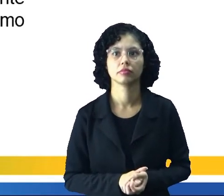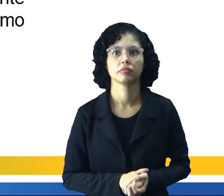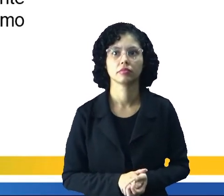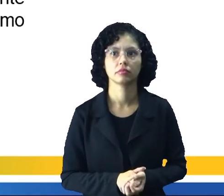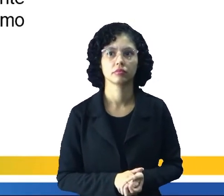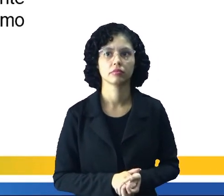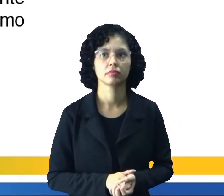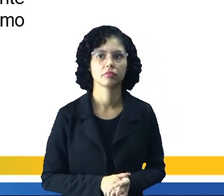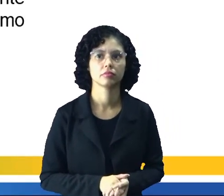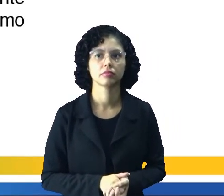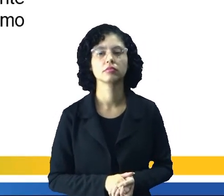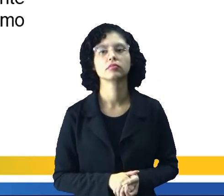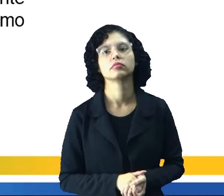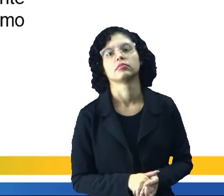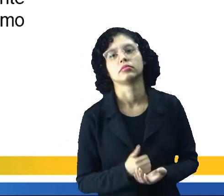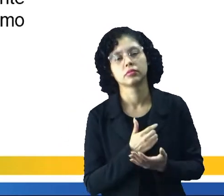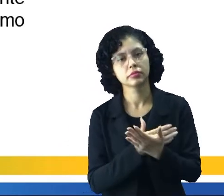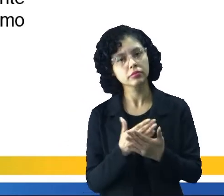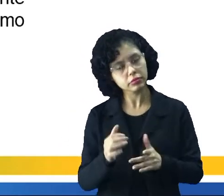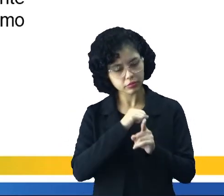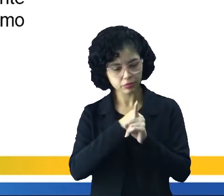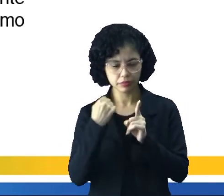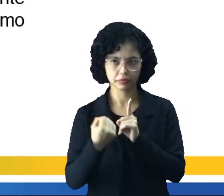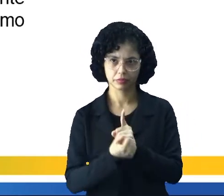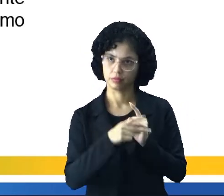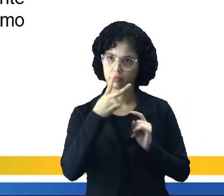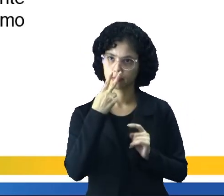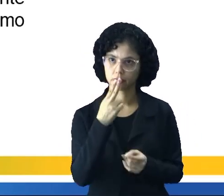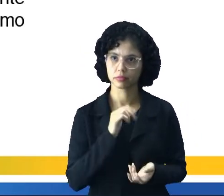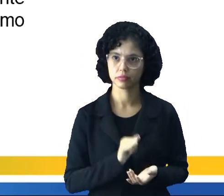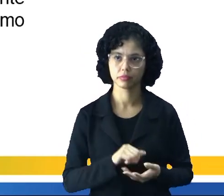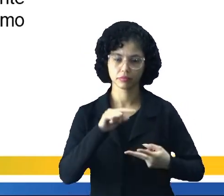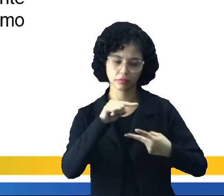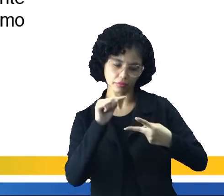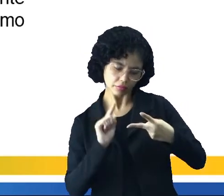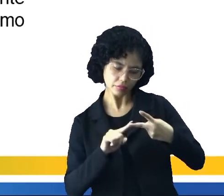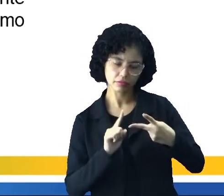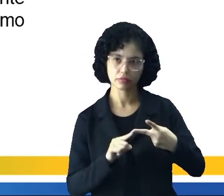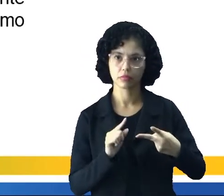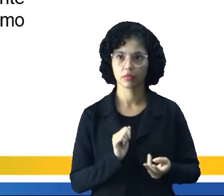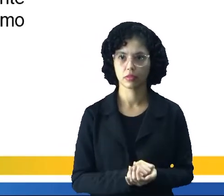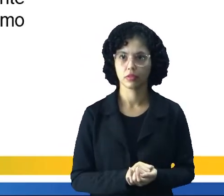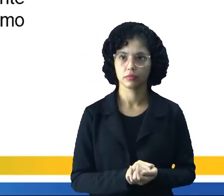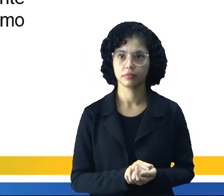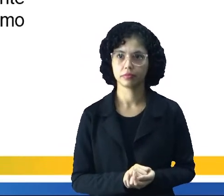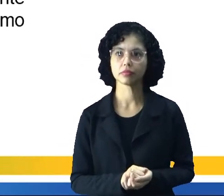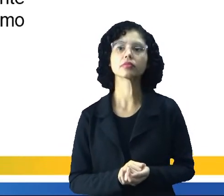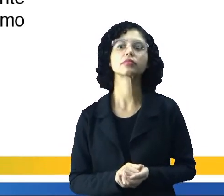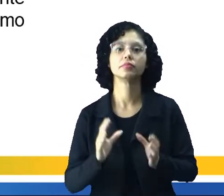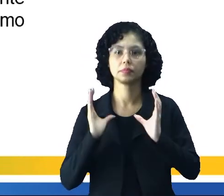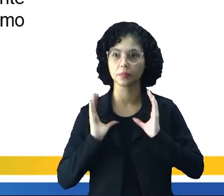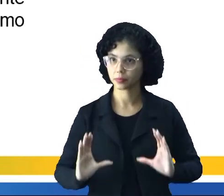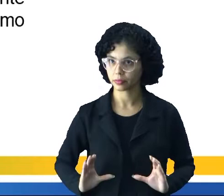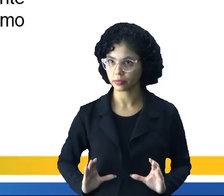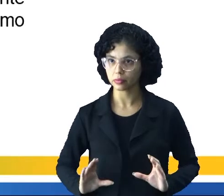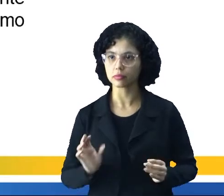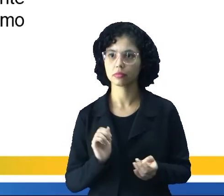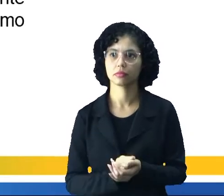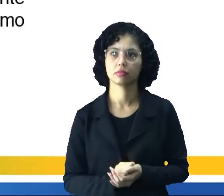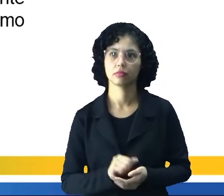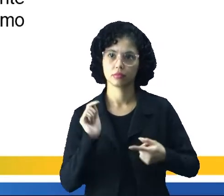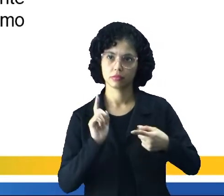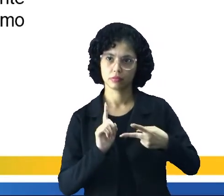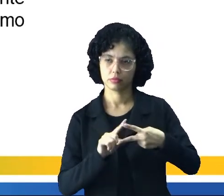que ele também no início ali do texto, né, aparece o segundo referente selecionado, cidadãos, né, na